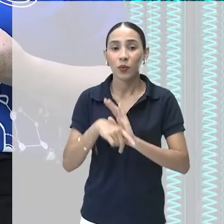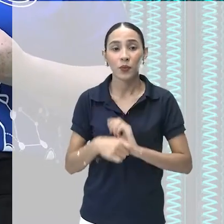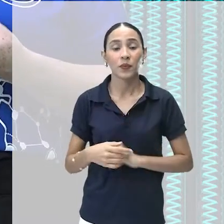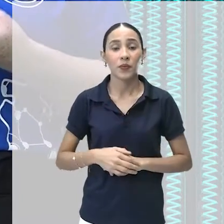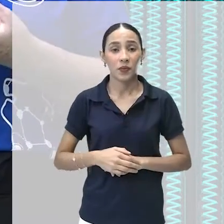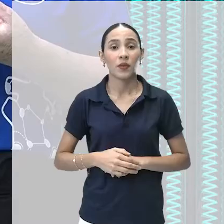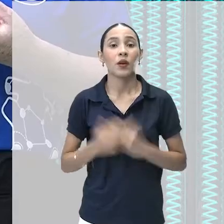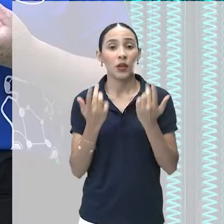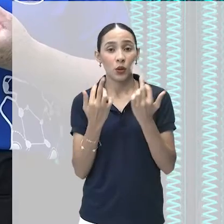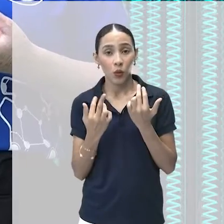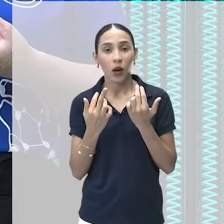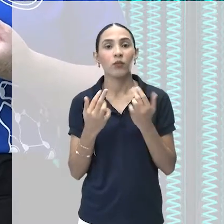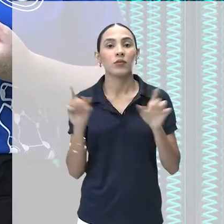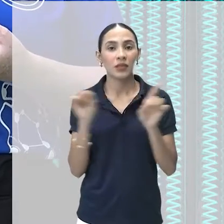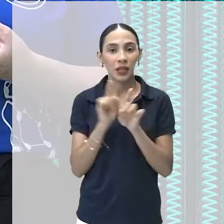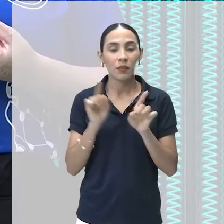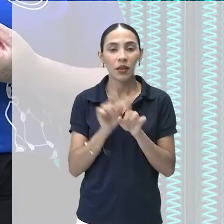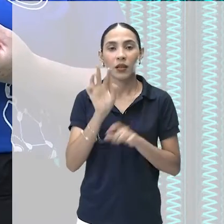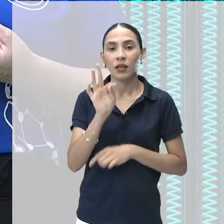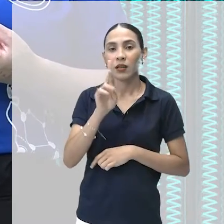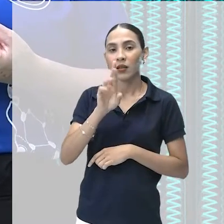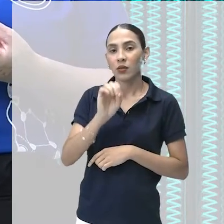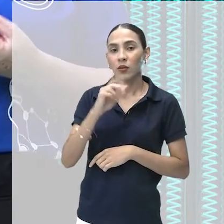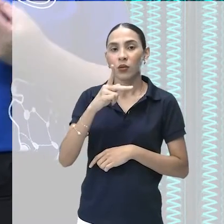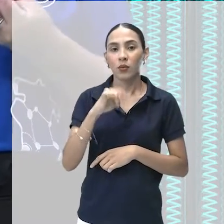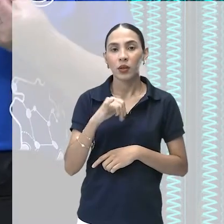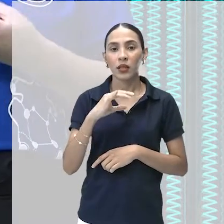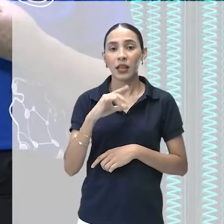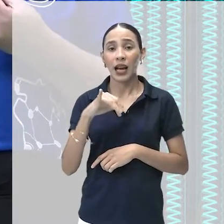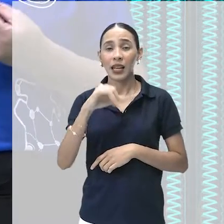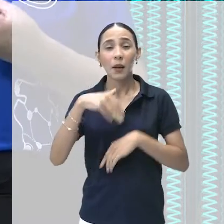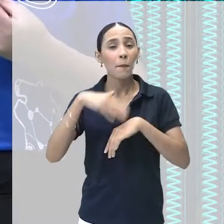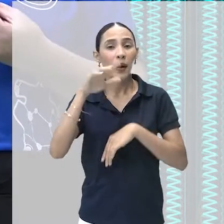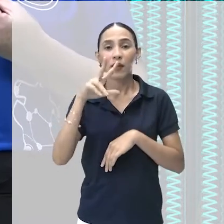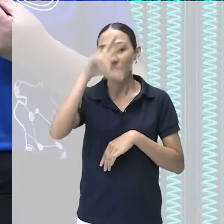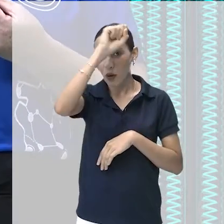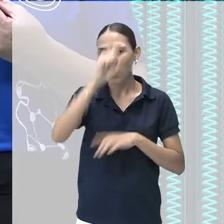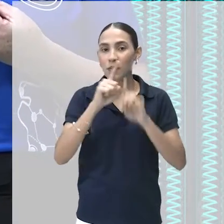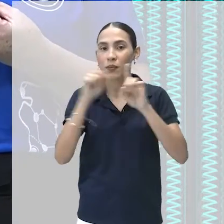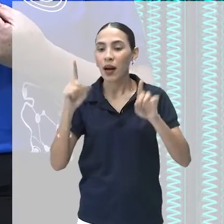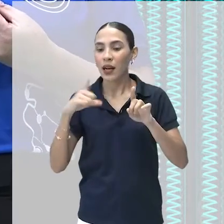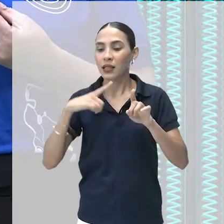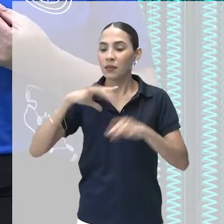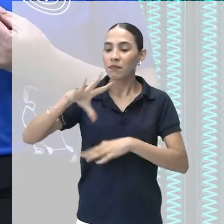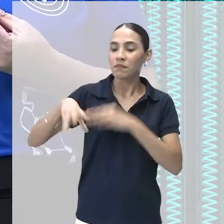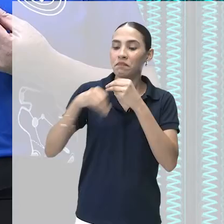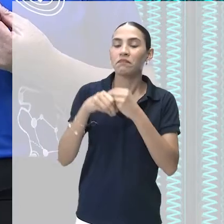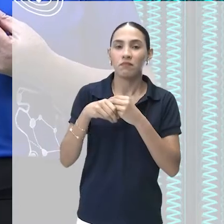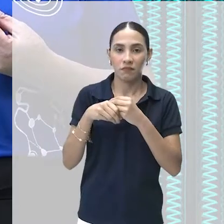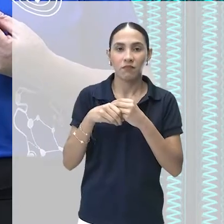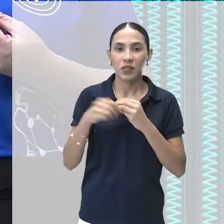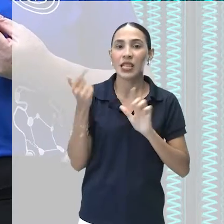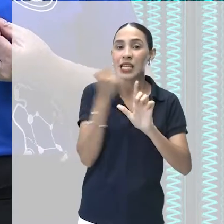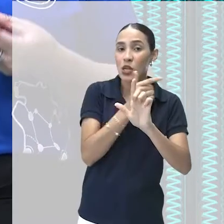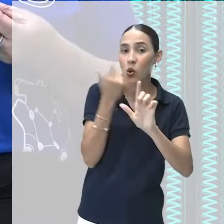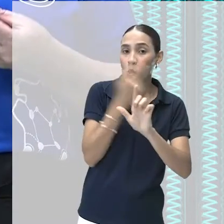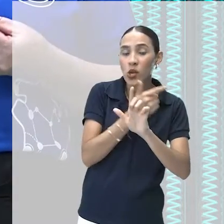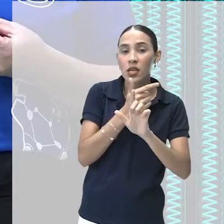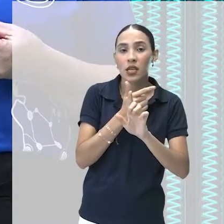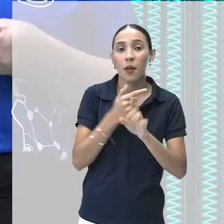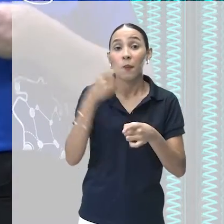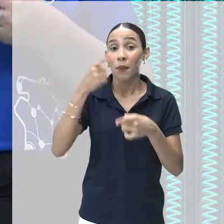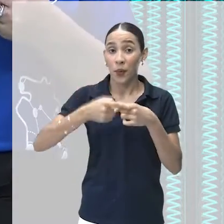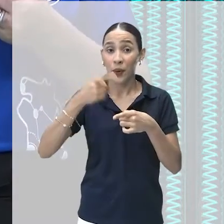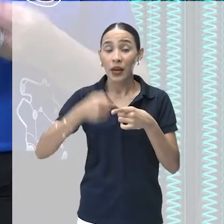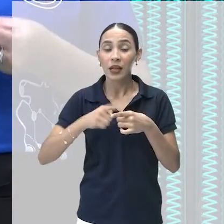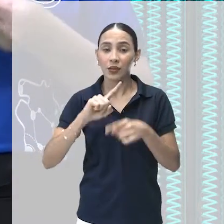na Tropicália vai ser muito mais ainda, mas sempre com aquela pitada de sarcasmo e ironia,